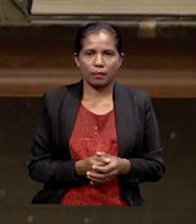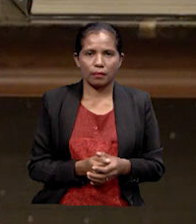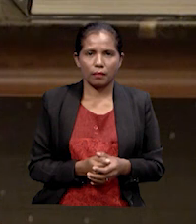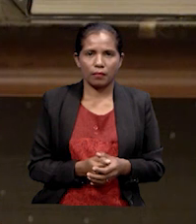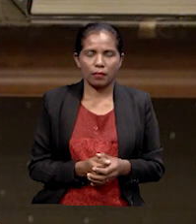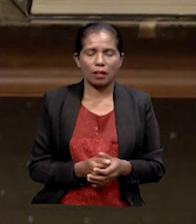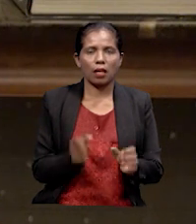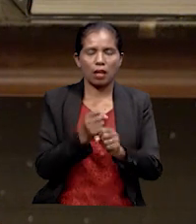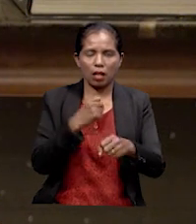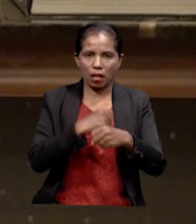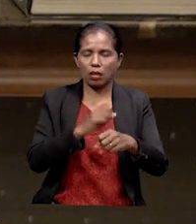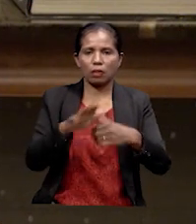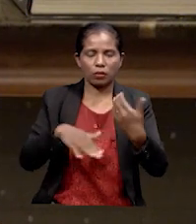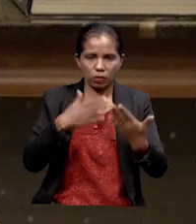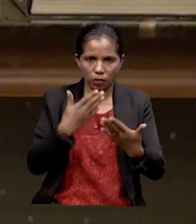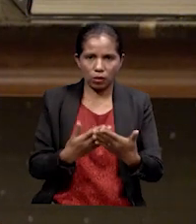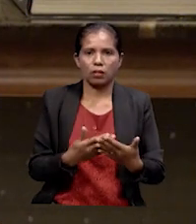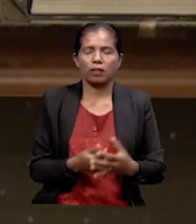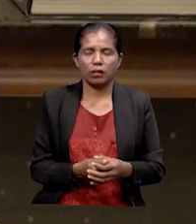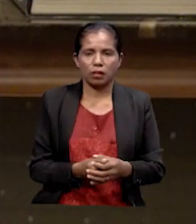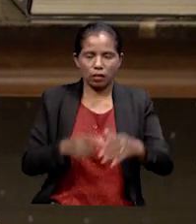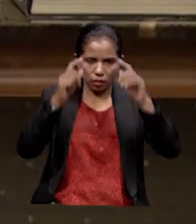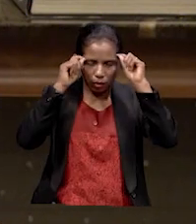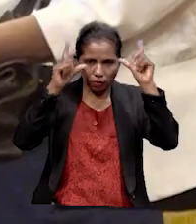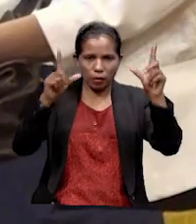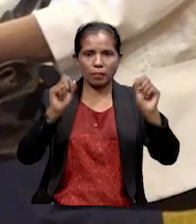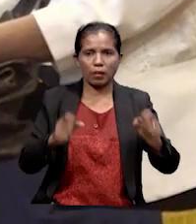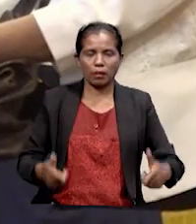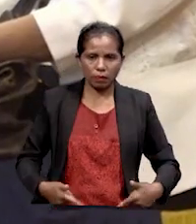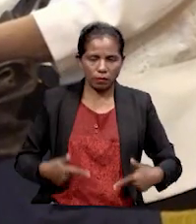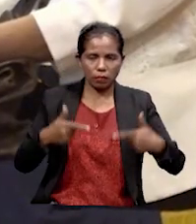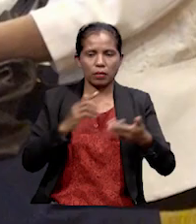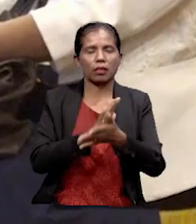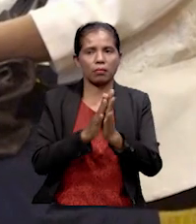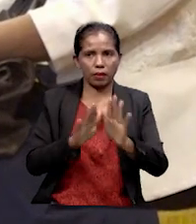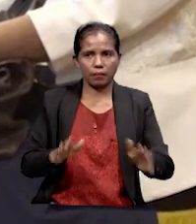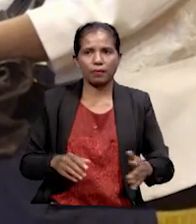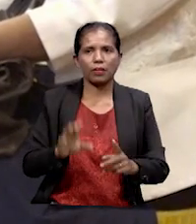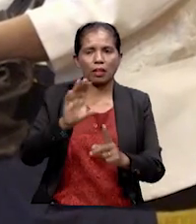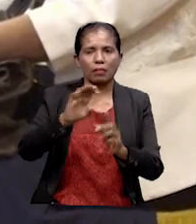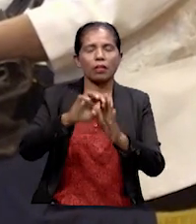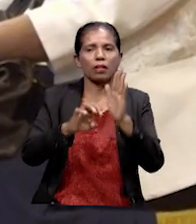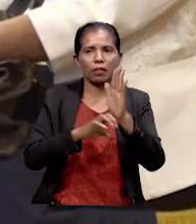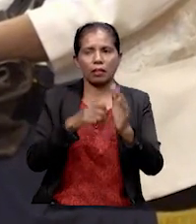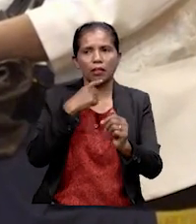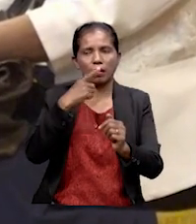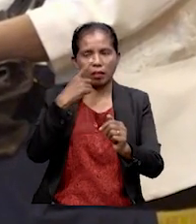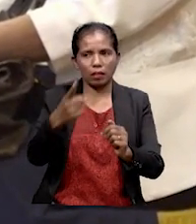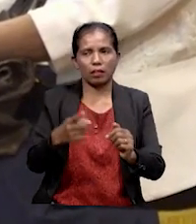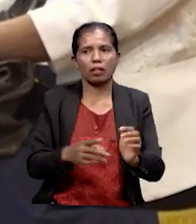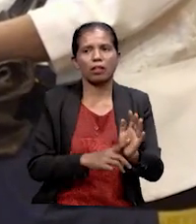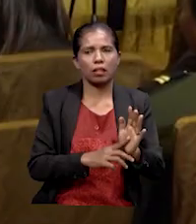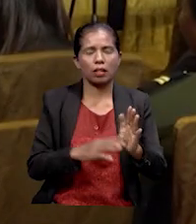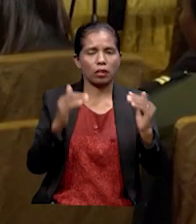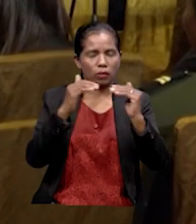E ralo boto todo para Timor, Belmor e Jacmate. Chefe Estado Nehatu Tantan, palestra refere